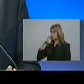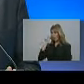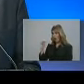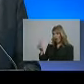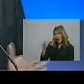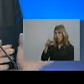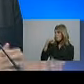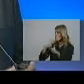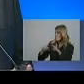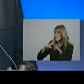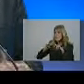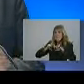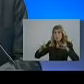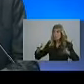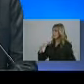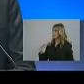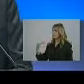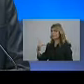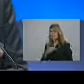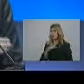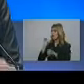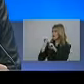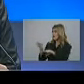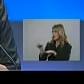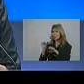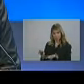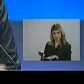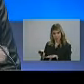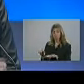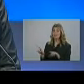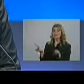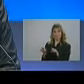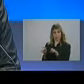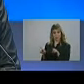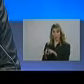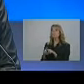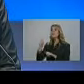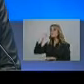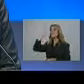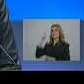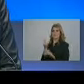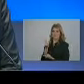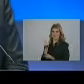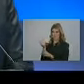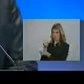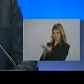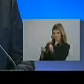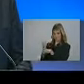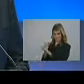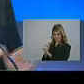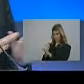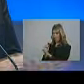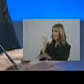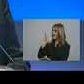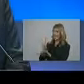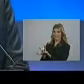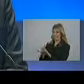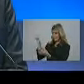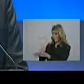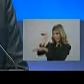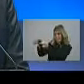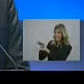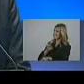diversos problemas na saúde e na educação. E com relação à parte financeira do município, Pedro, a realidade não é exatamente